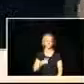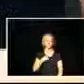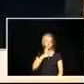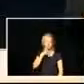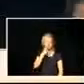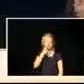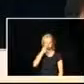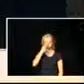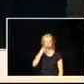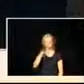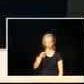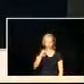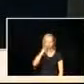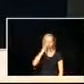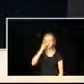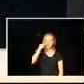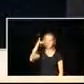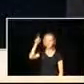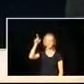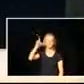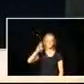não chegou na casa.